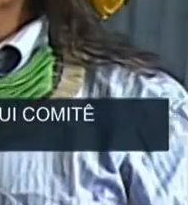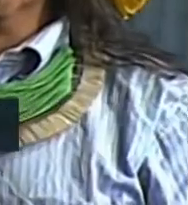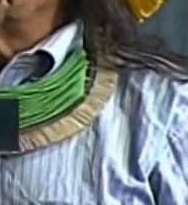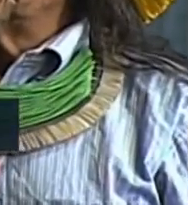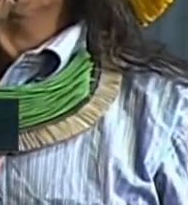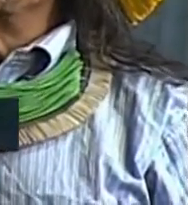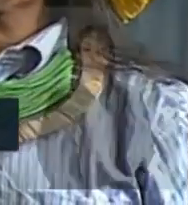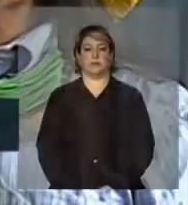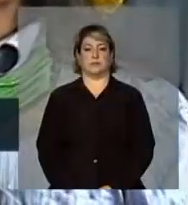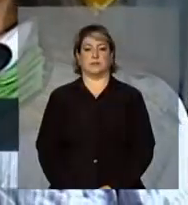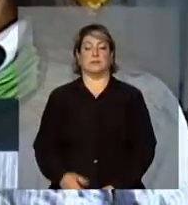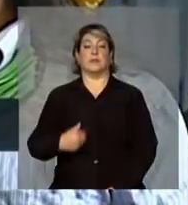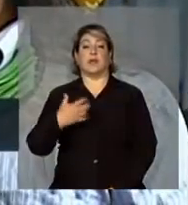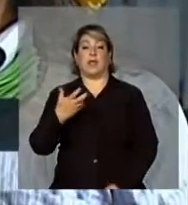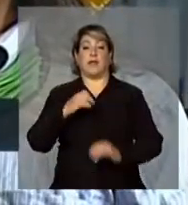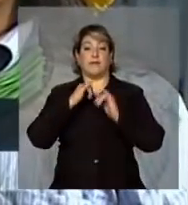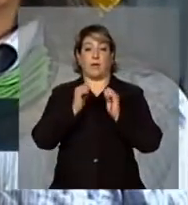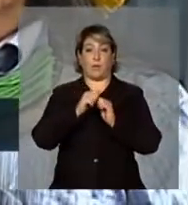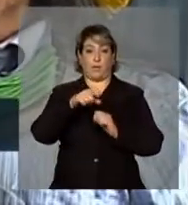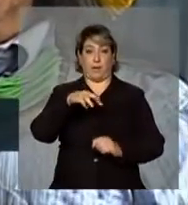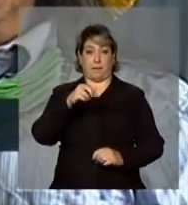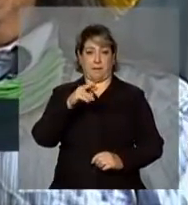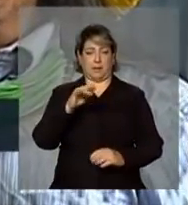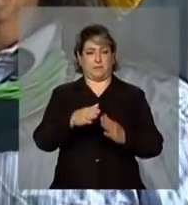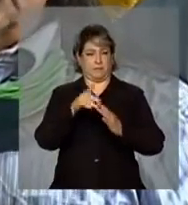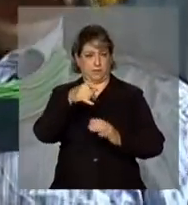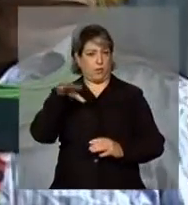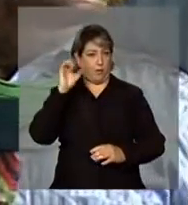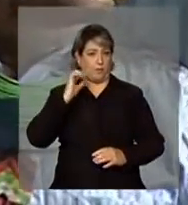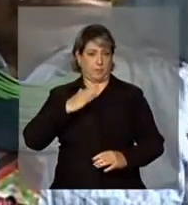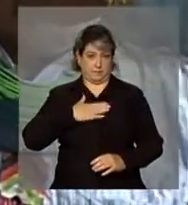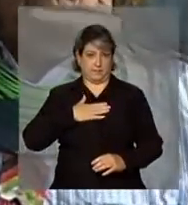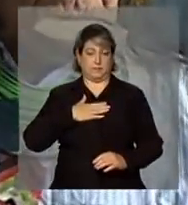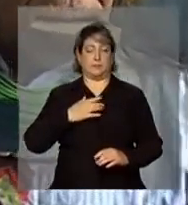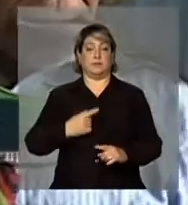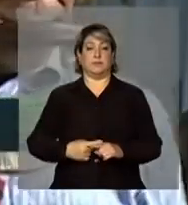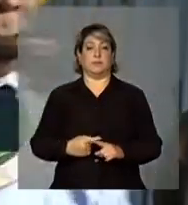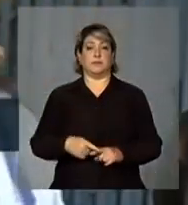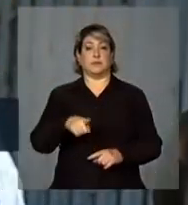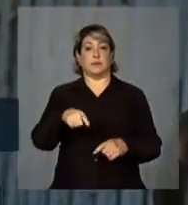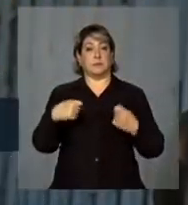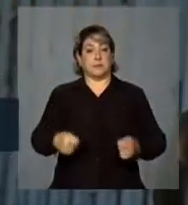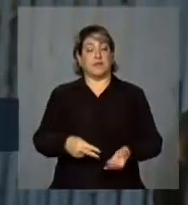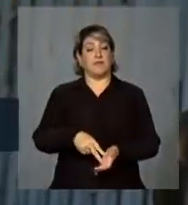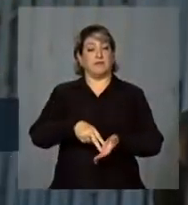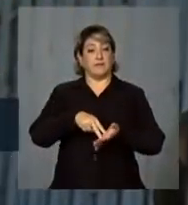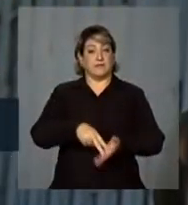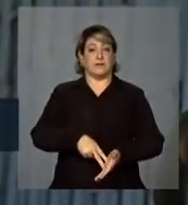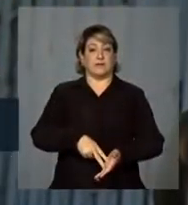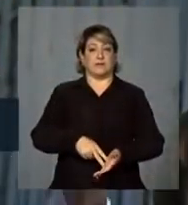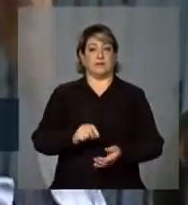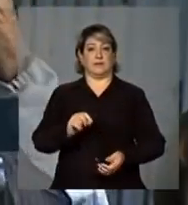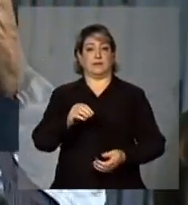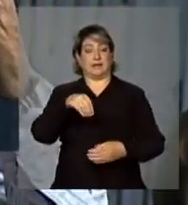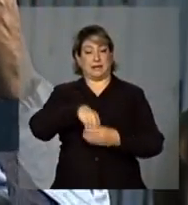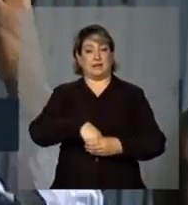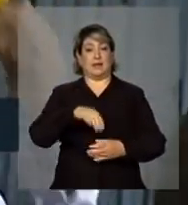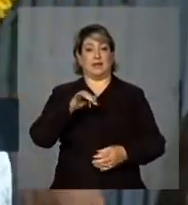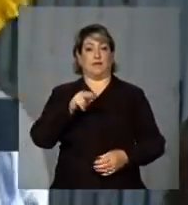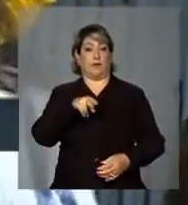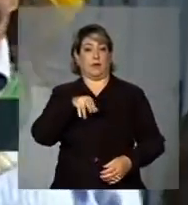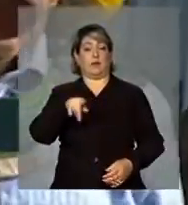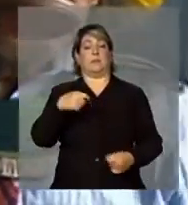né? Me escute, Marta. Você tem que ser firme, Márcio, na FUNAI.